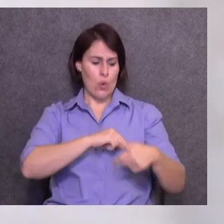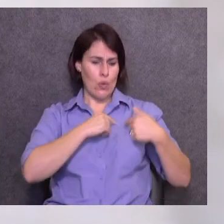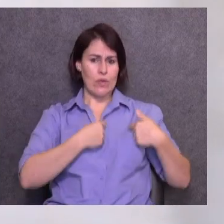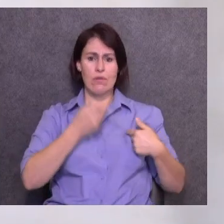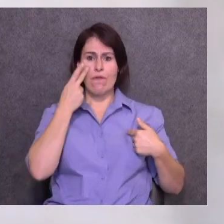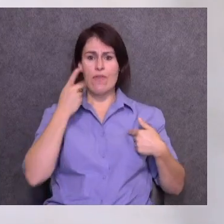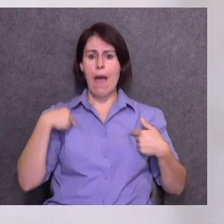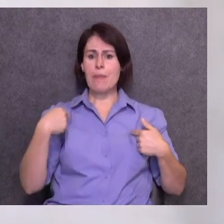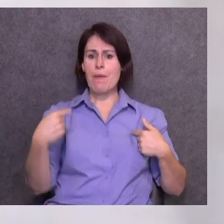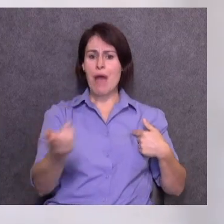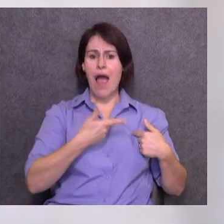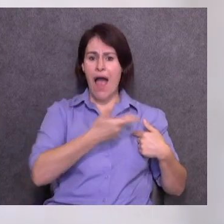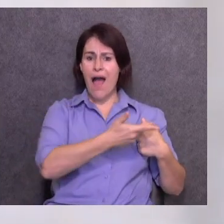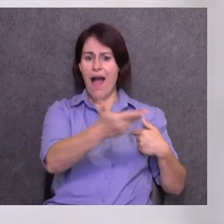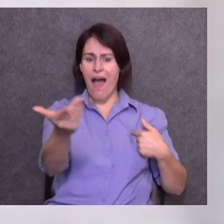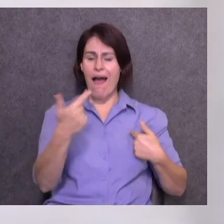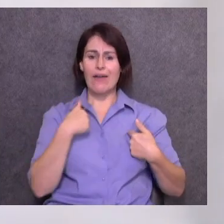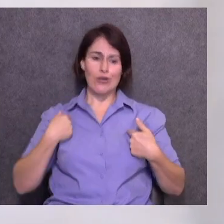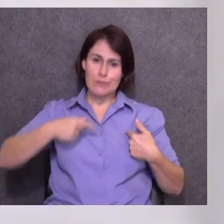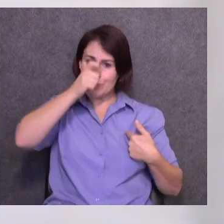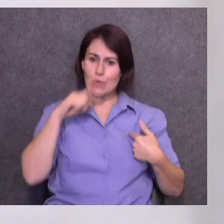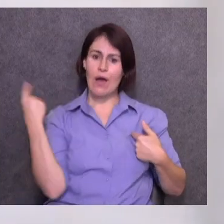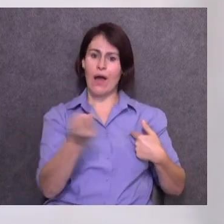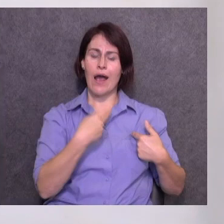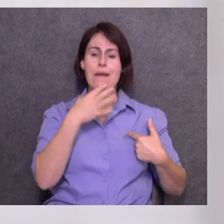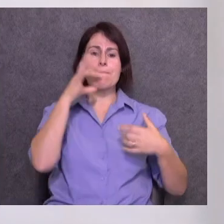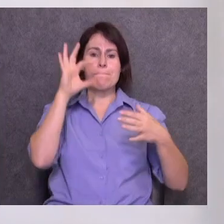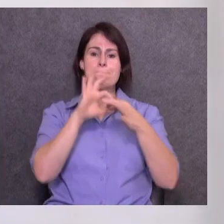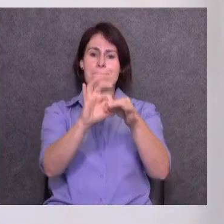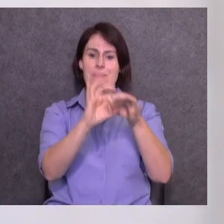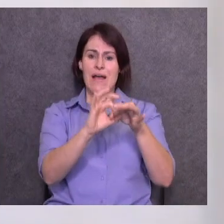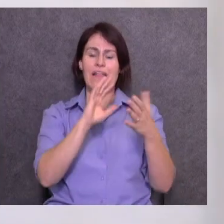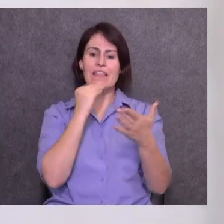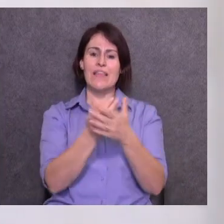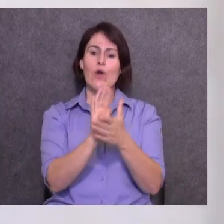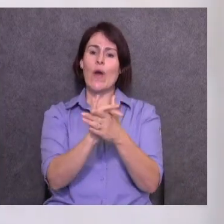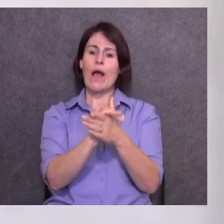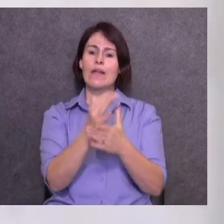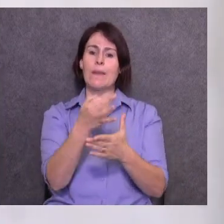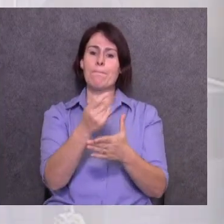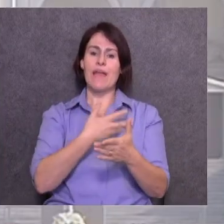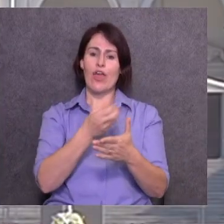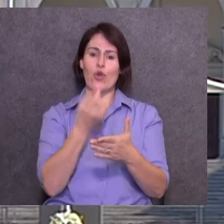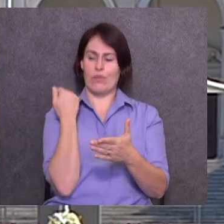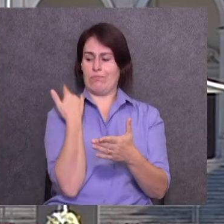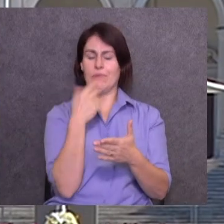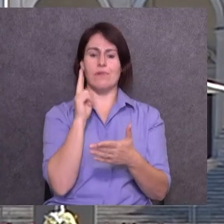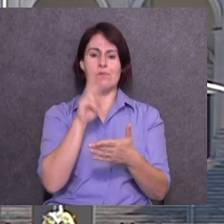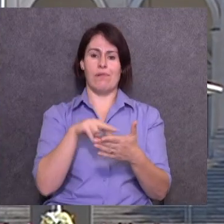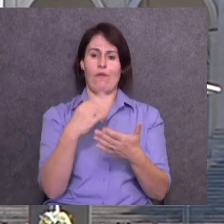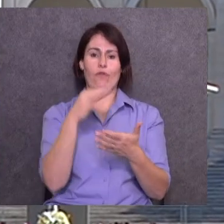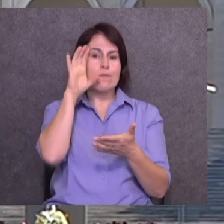pedras vivas, formam a Igreja nesta terra, como nos diz a carta de Pedro, que acabamos também de escutar.